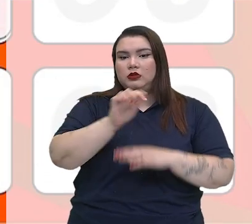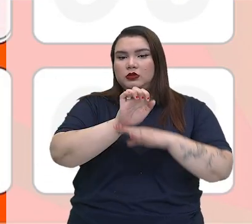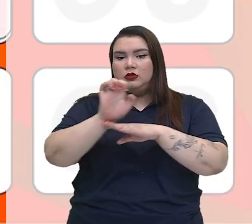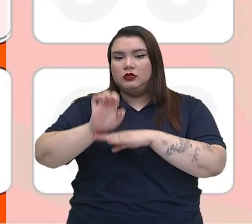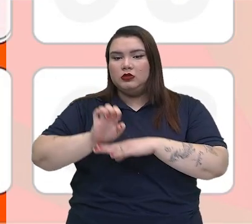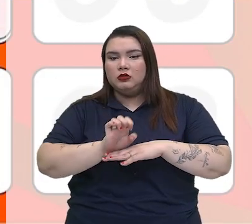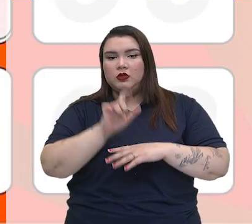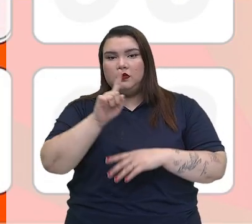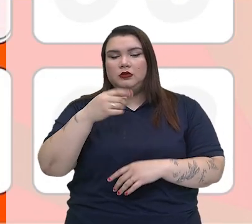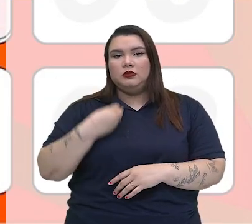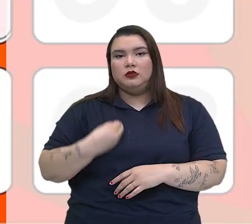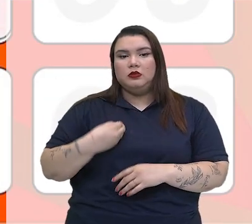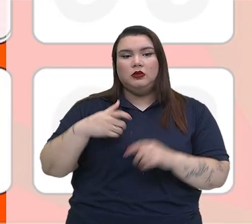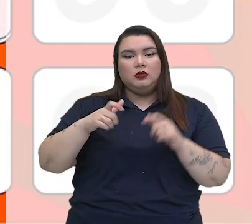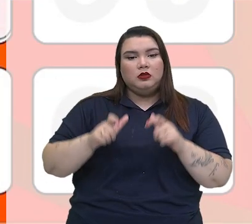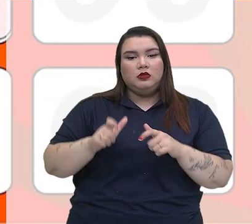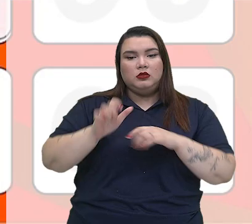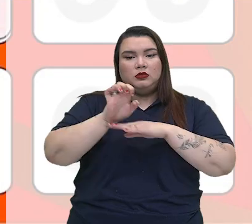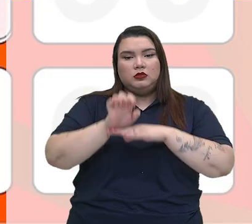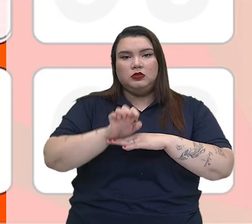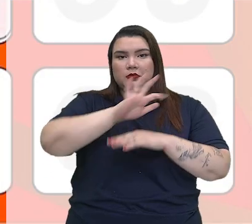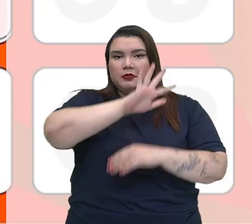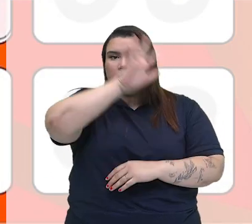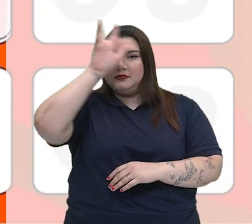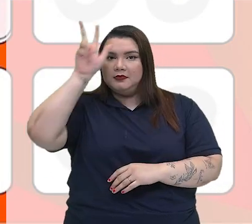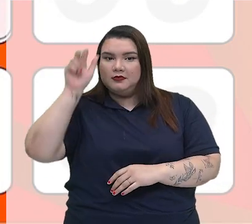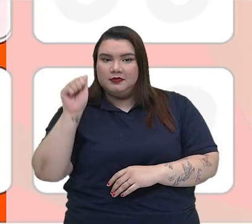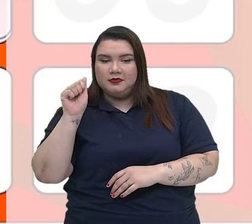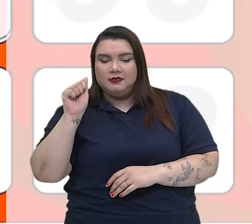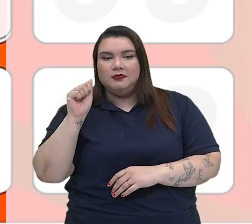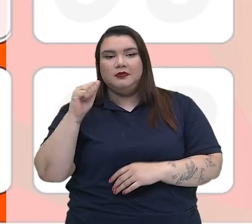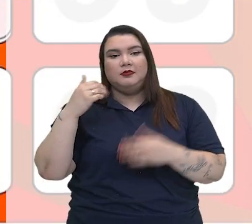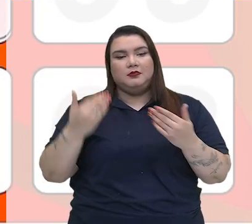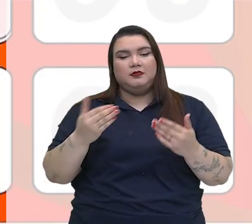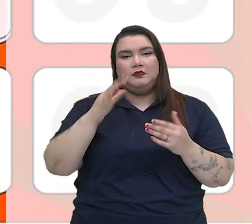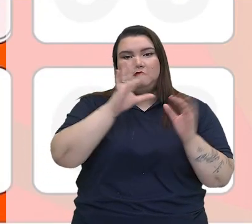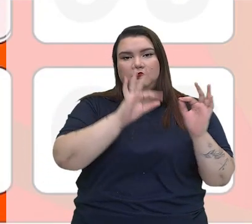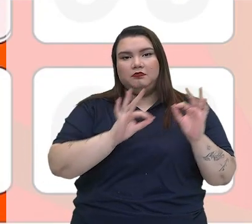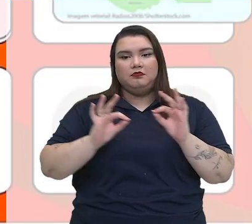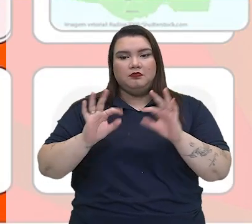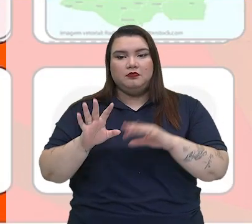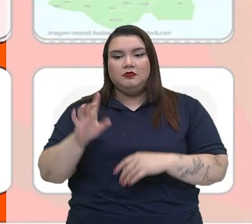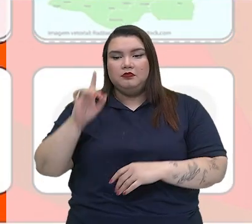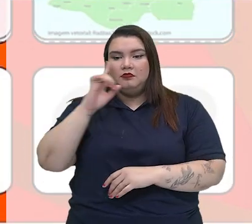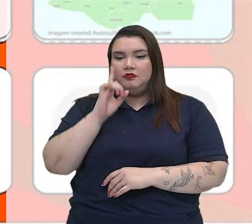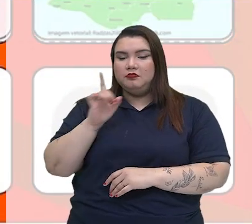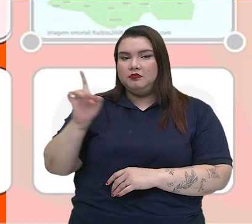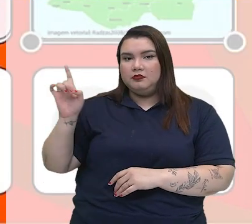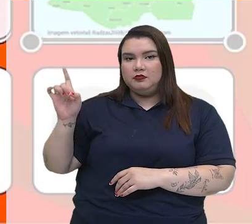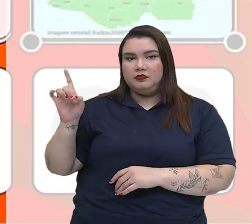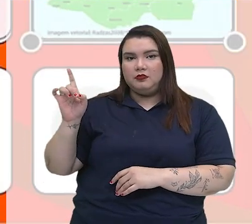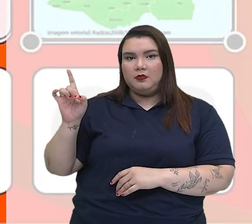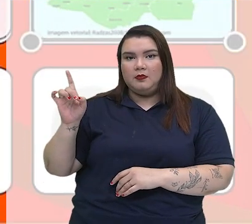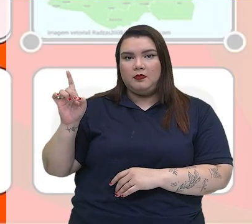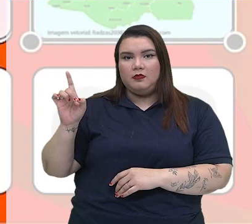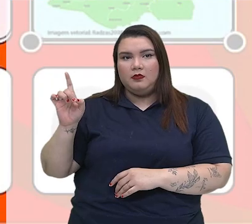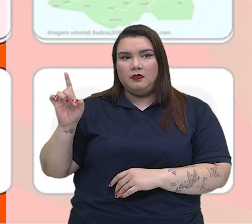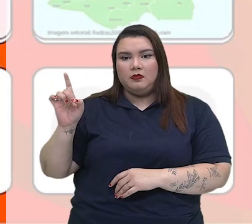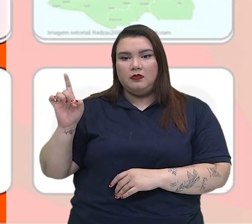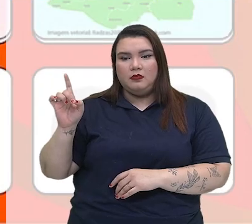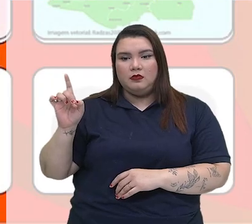e você mora no estado do Amazonas. Então, vamos colocar o Amazonas